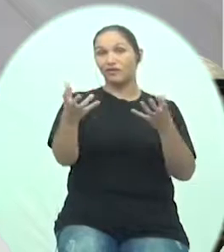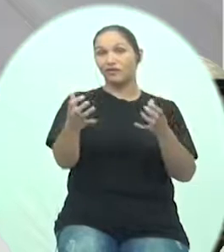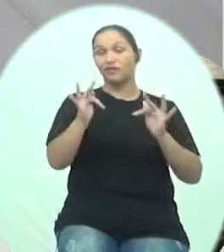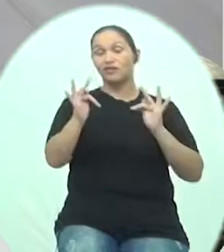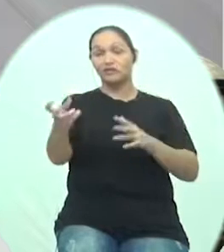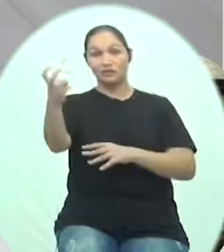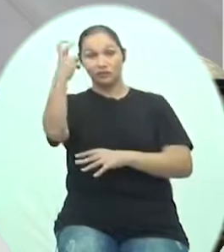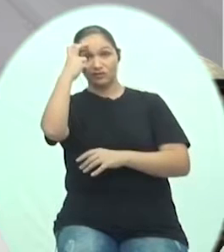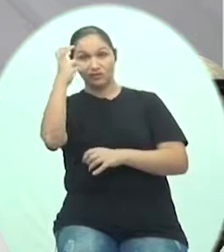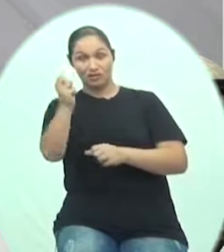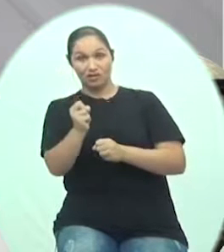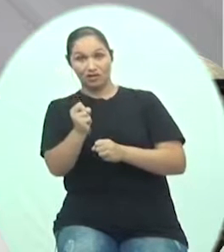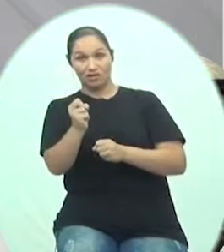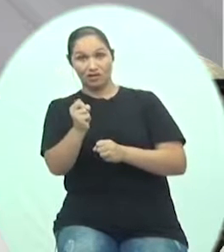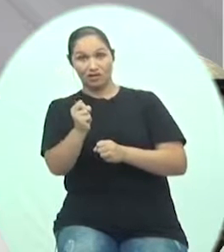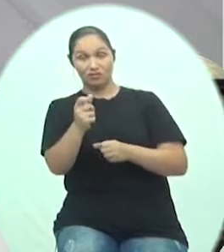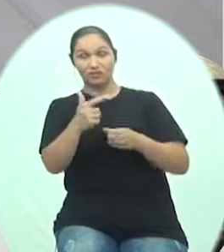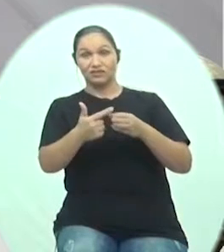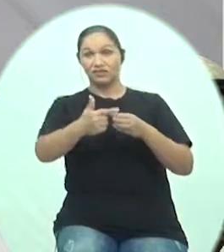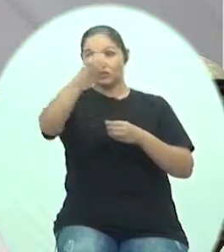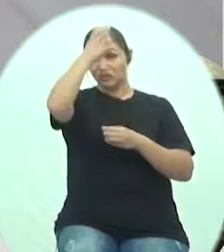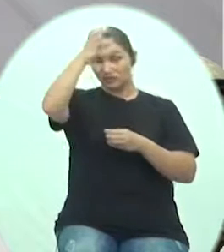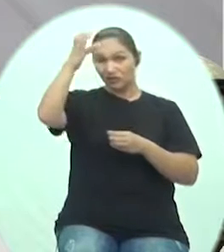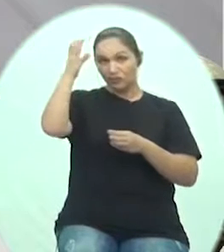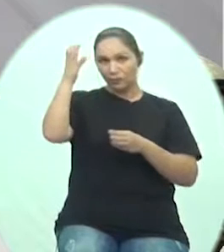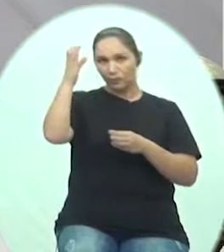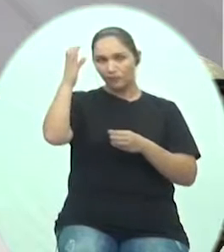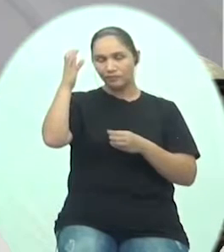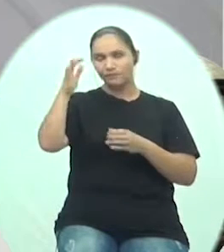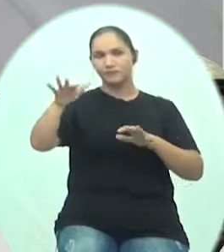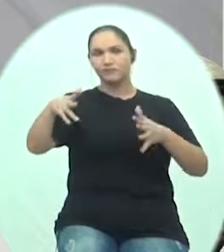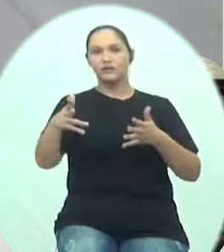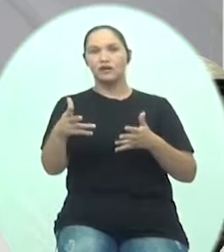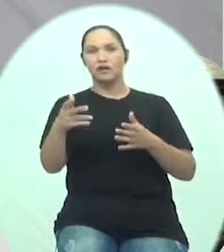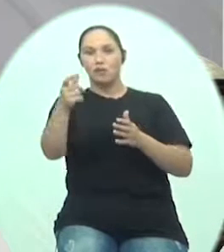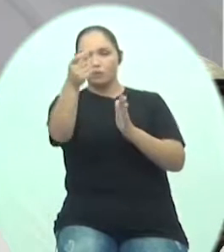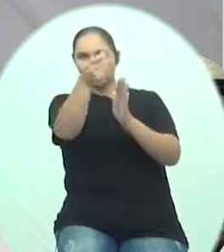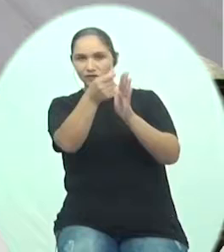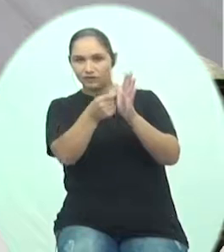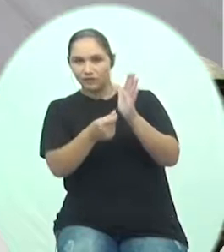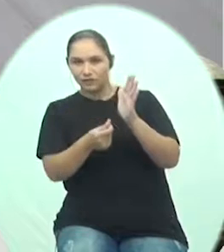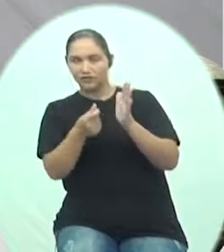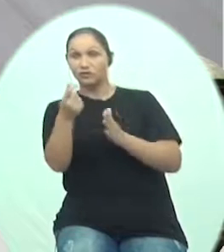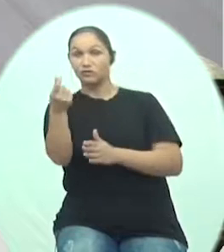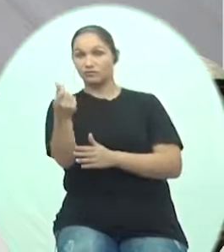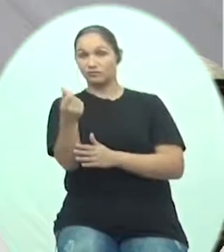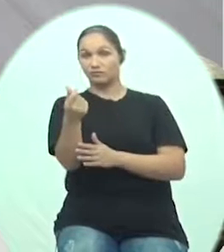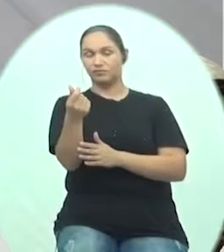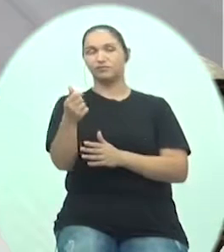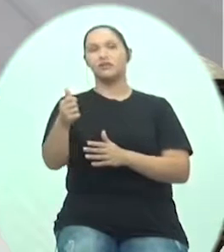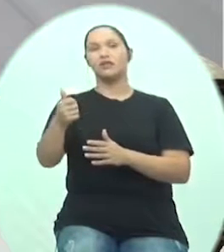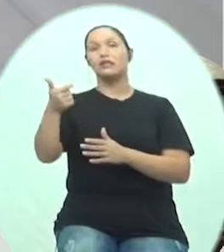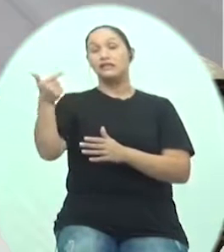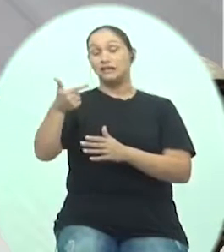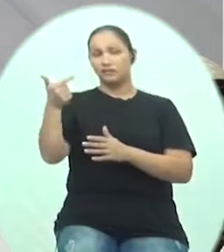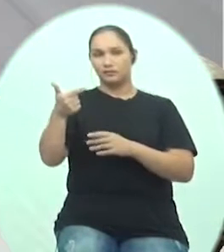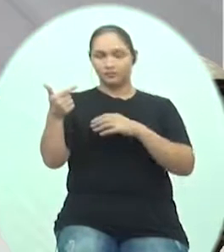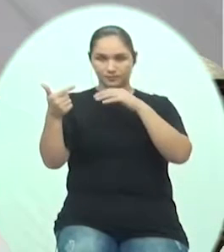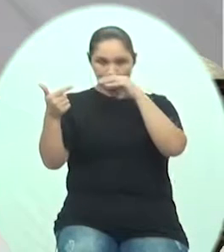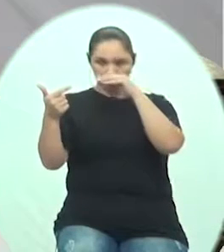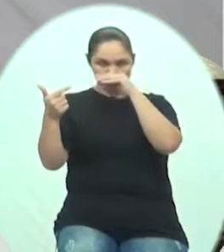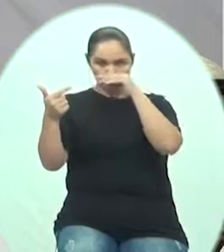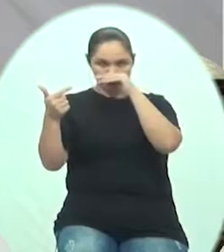Catarina primeiro discriminação orçamentária do respectivo valor segundo relação dos